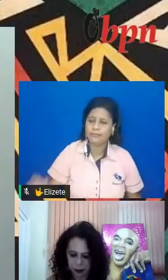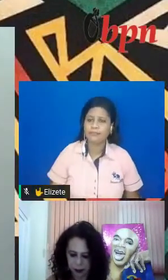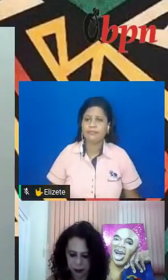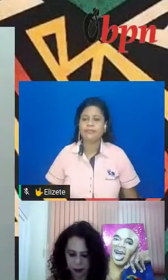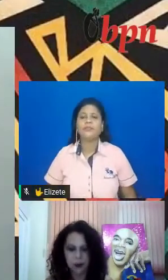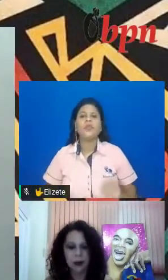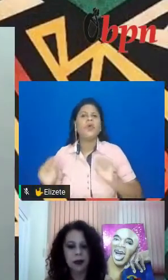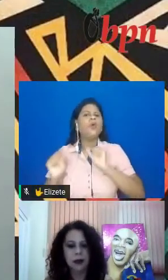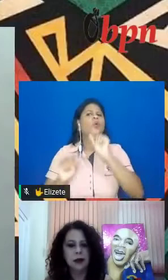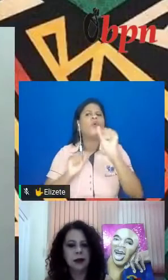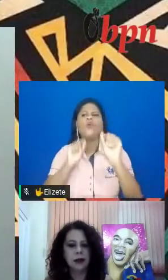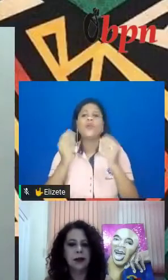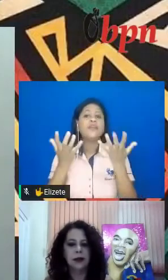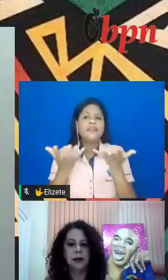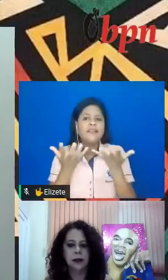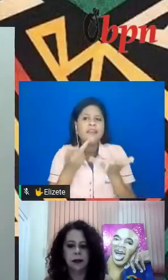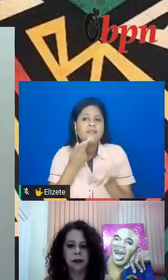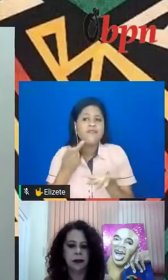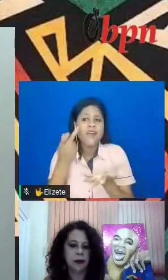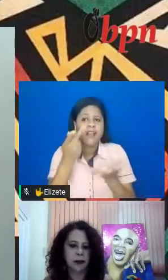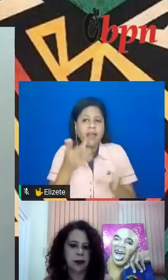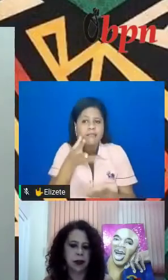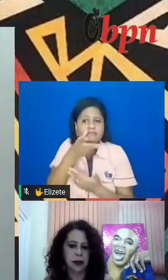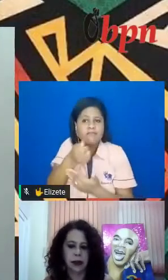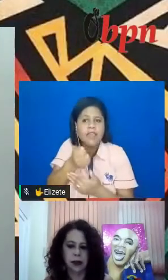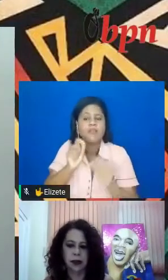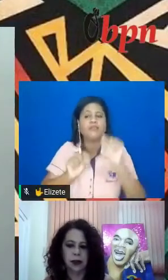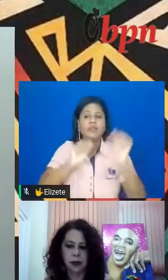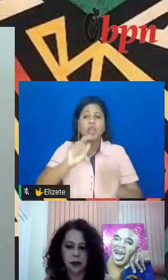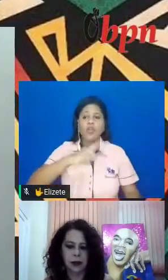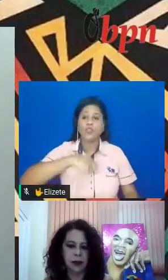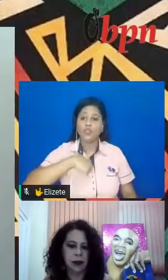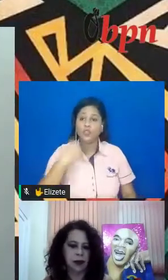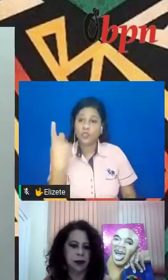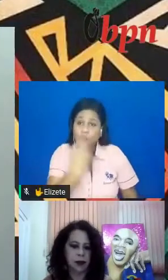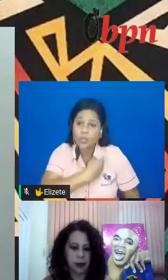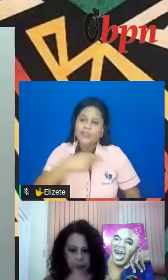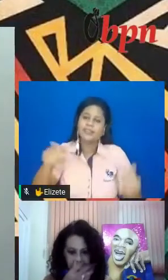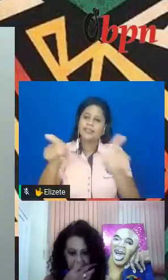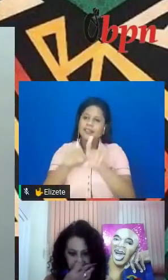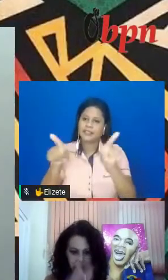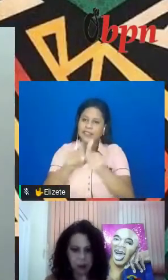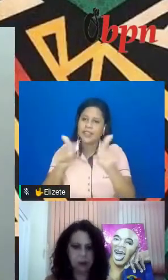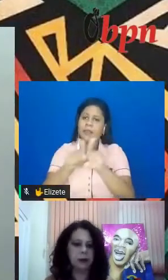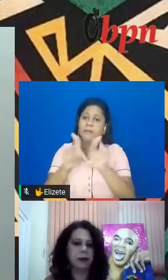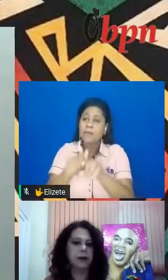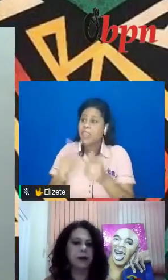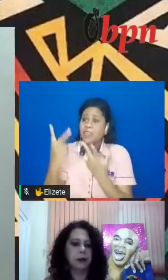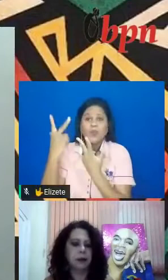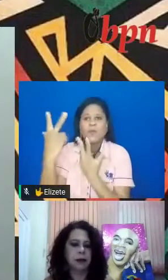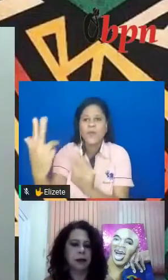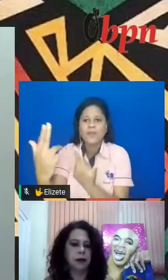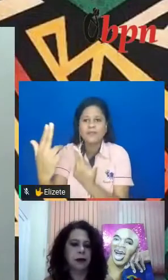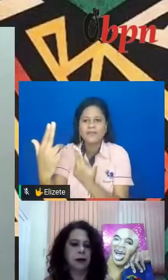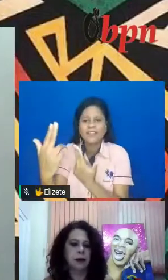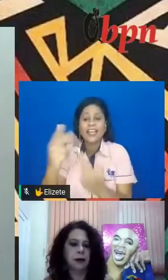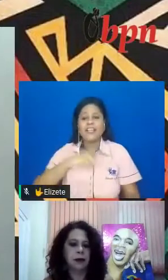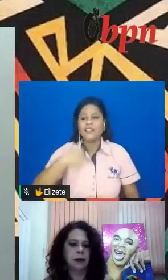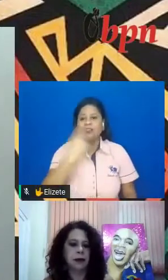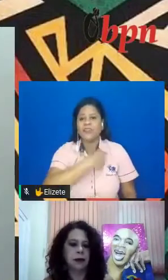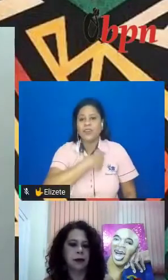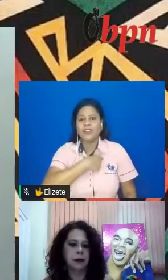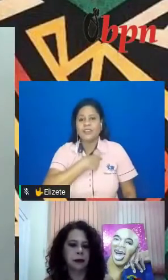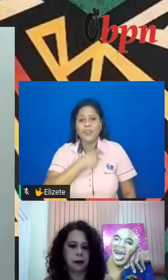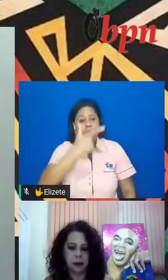gente quer afirmar aqui é que nós também fazemos isso e fazemos de um outro